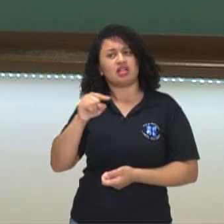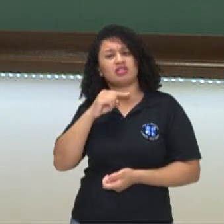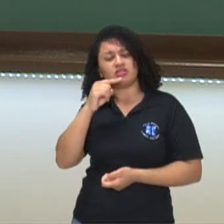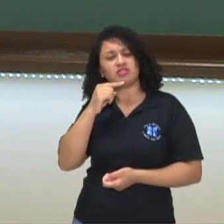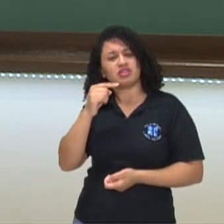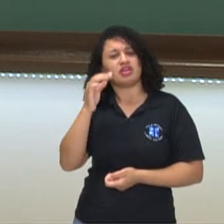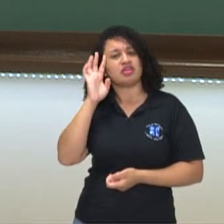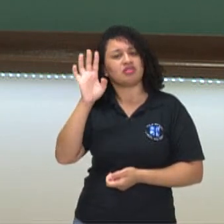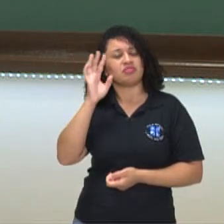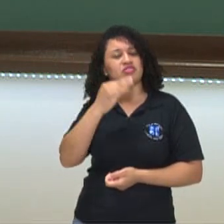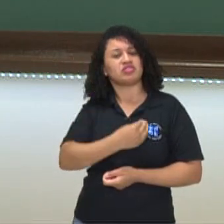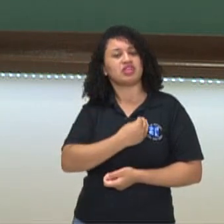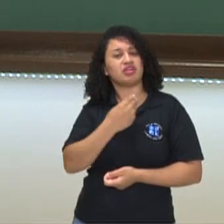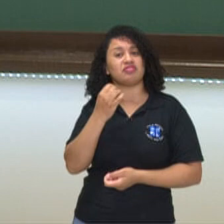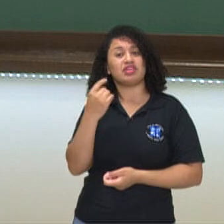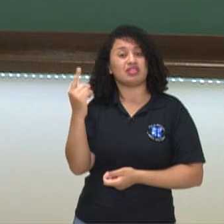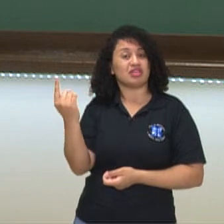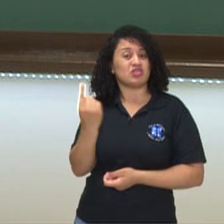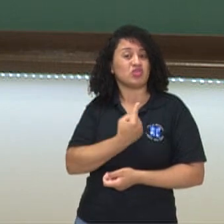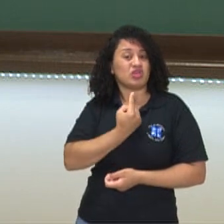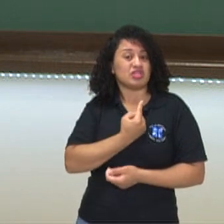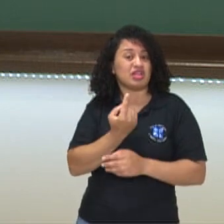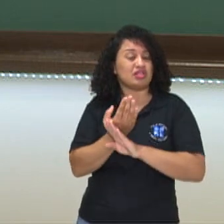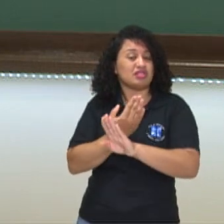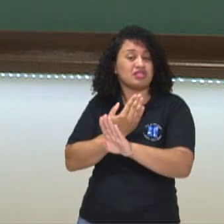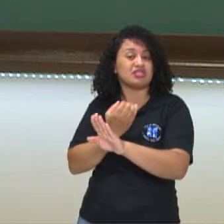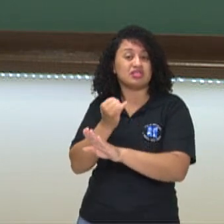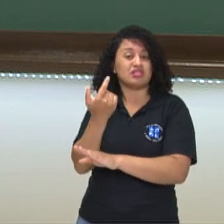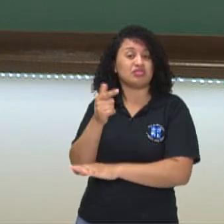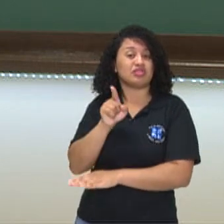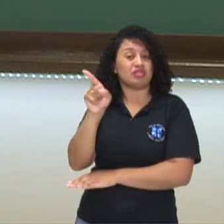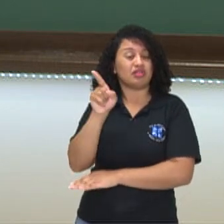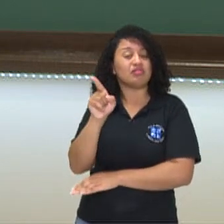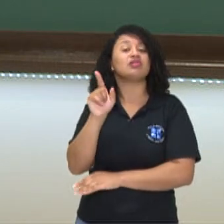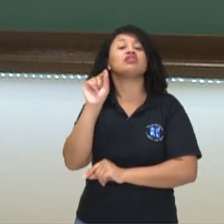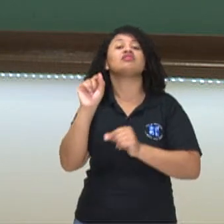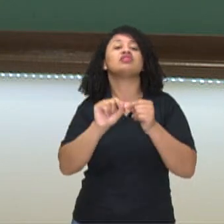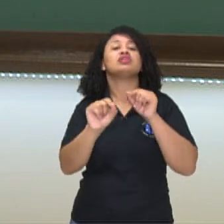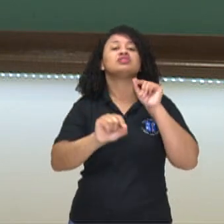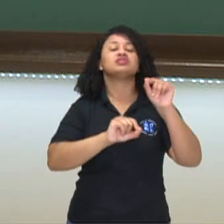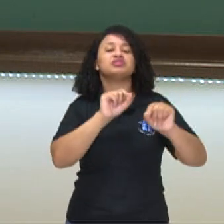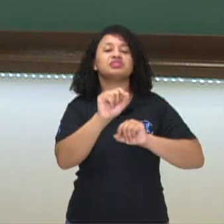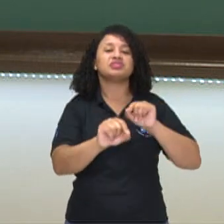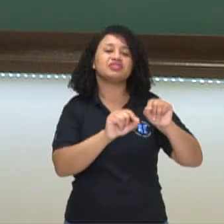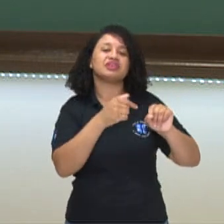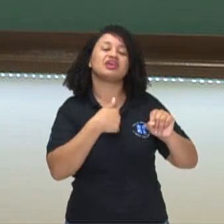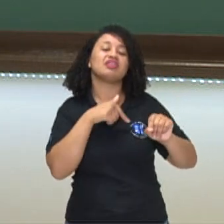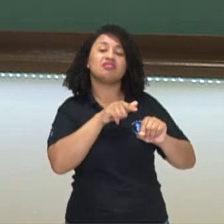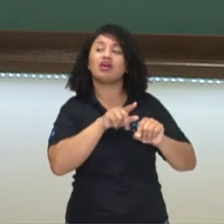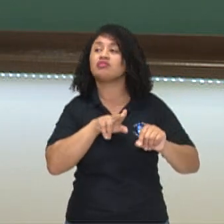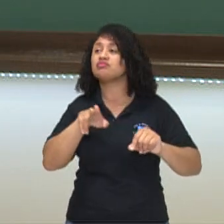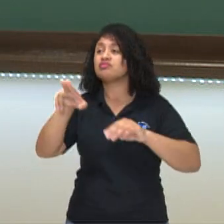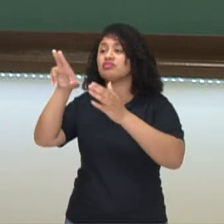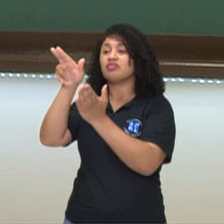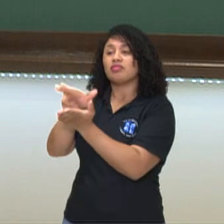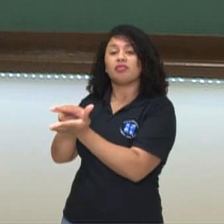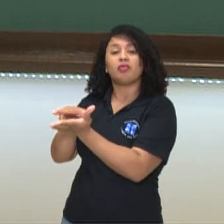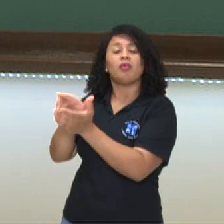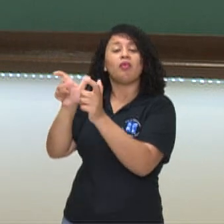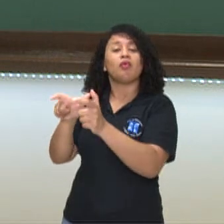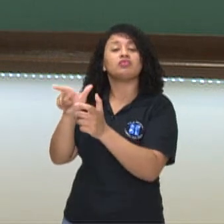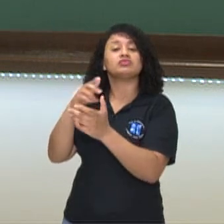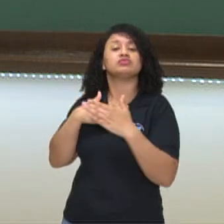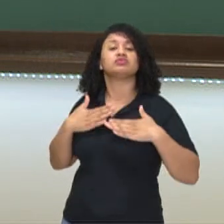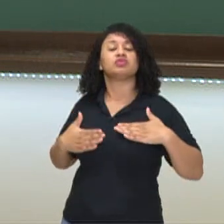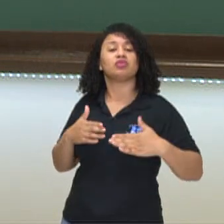sem Romeu, Romeu não consegue imaginar a sua vida sem Julieta. Ele vai até o túmulo onde repousa o corpo